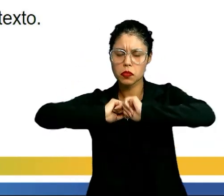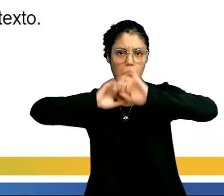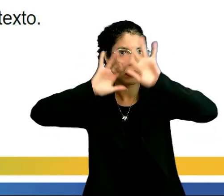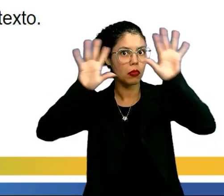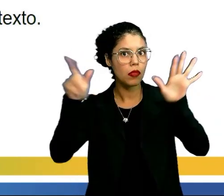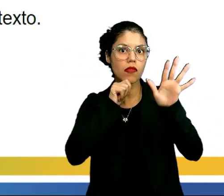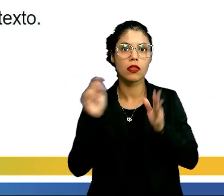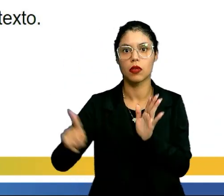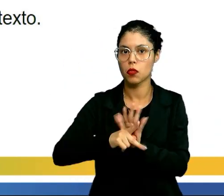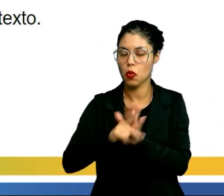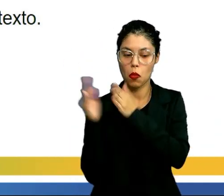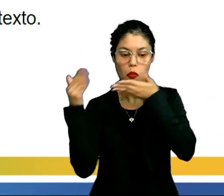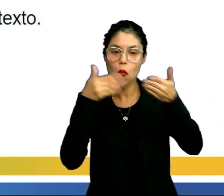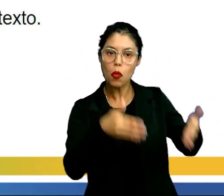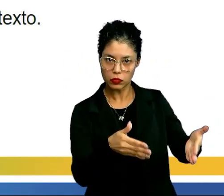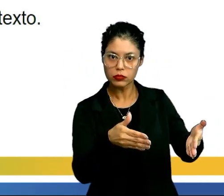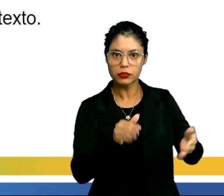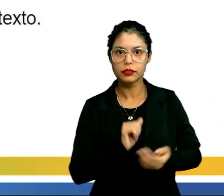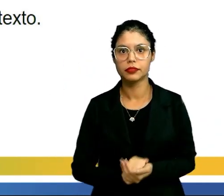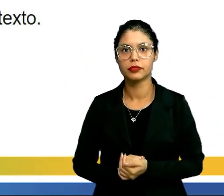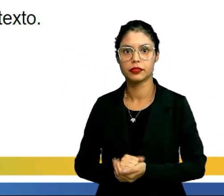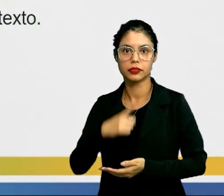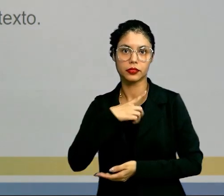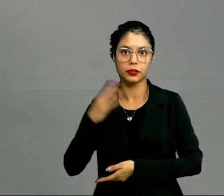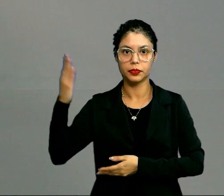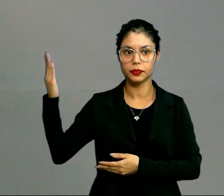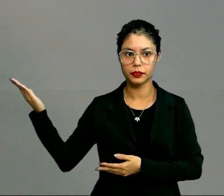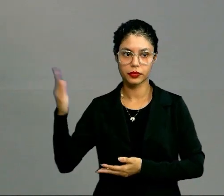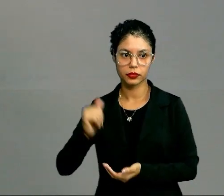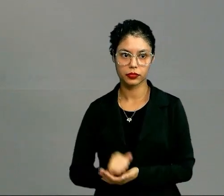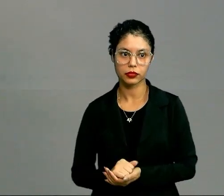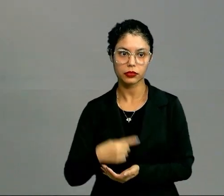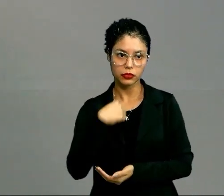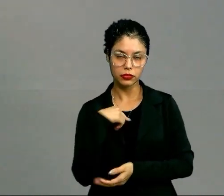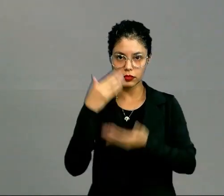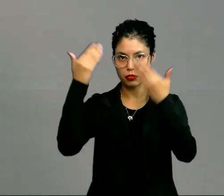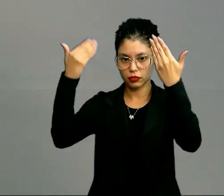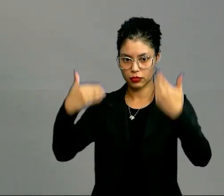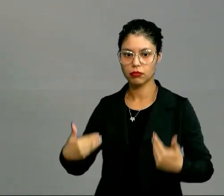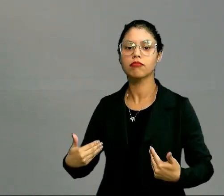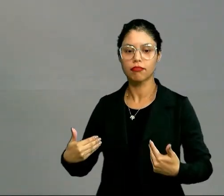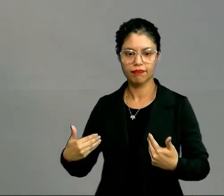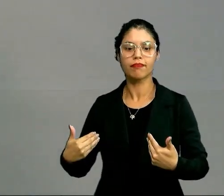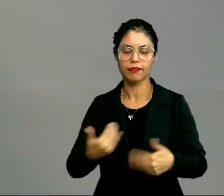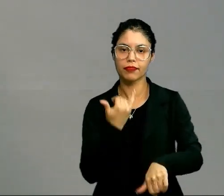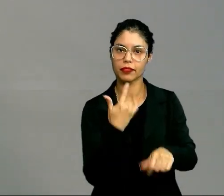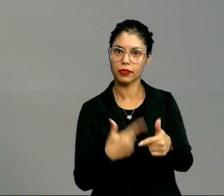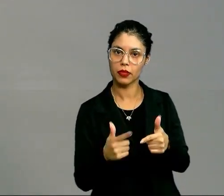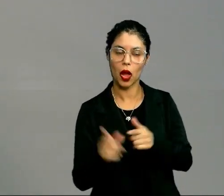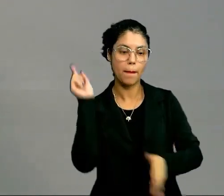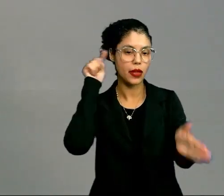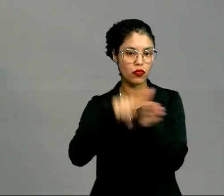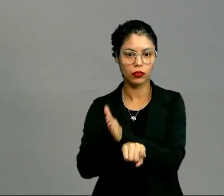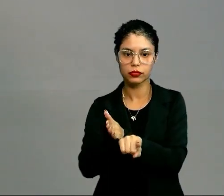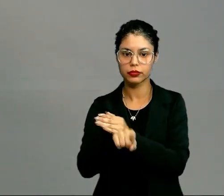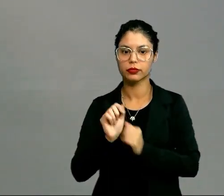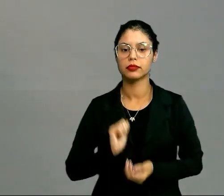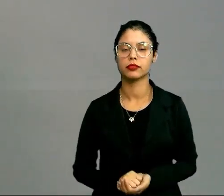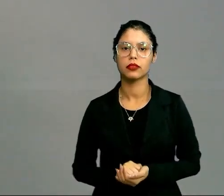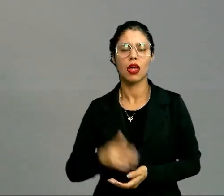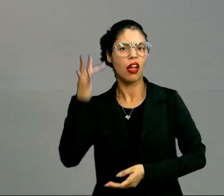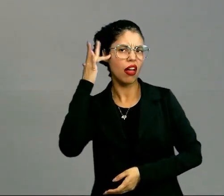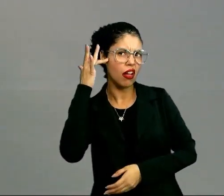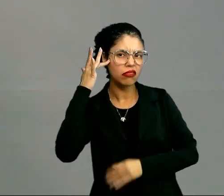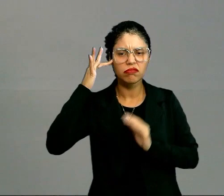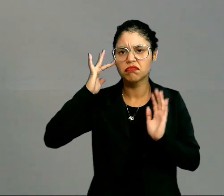uma determinada situação. Então, nós temos aqui, ó, eu estou diante de uma situação e aí alguém me questiona. Eu acho